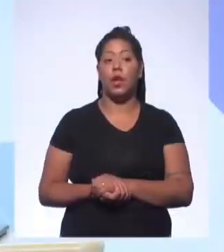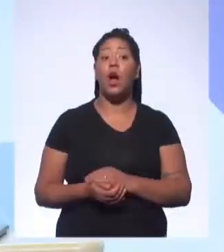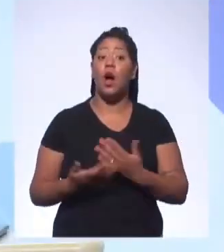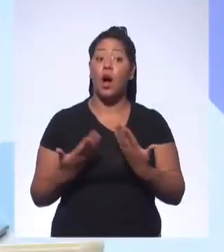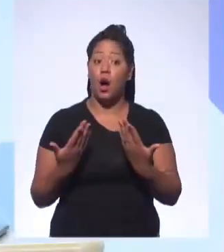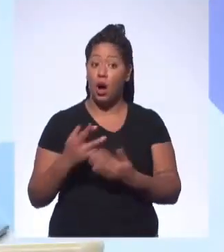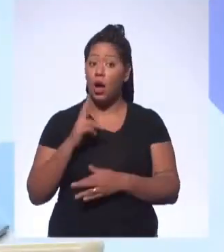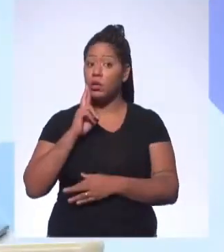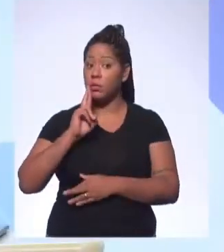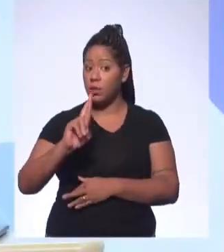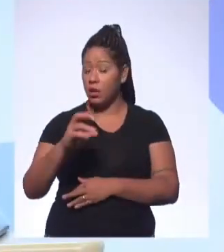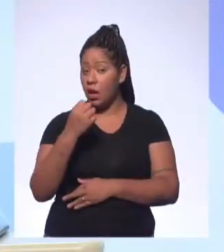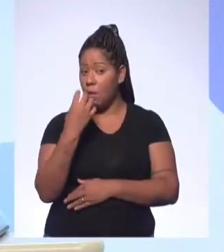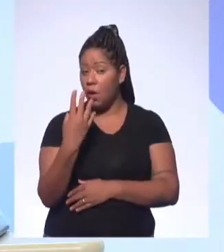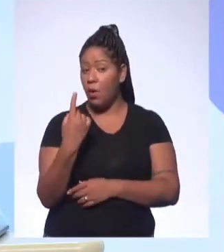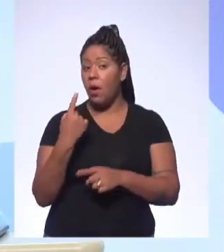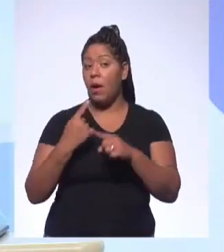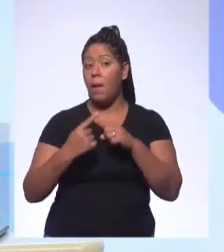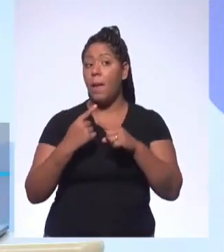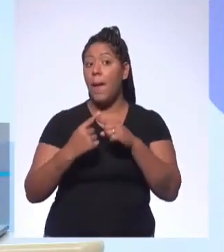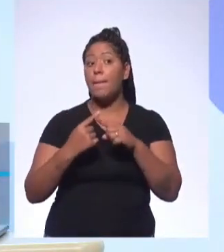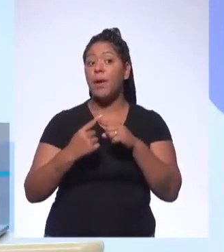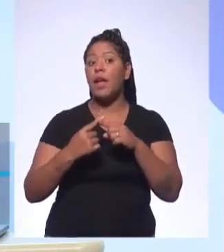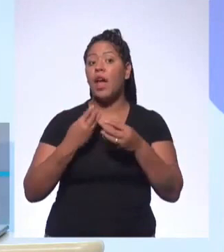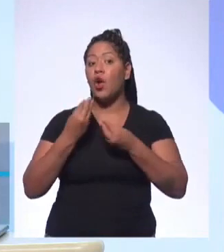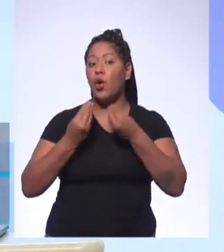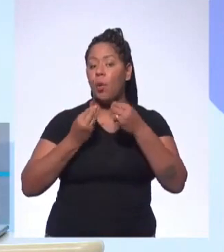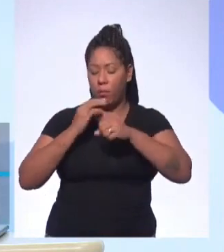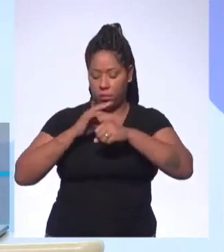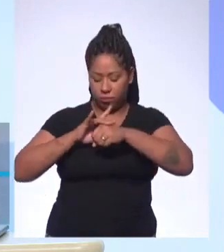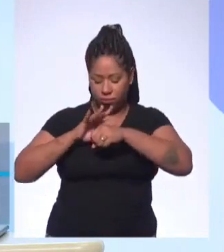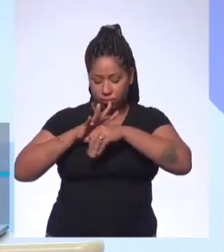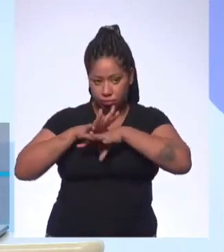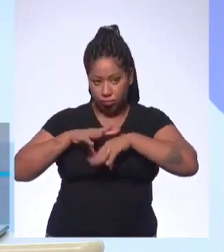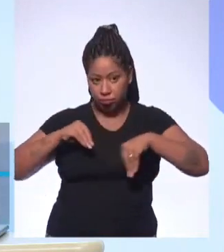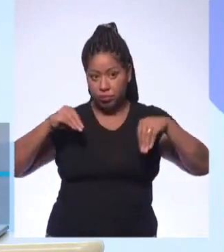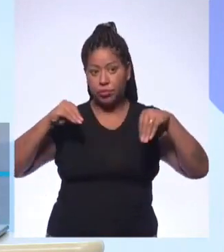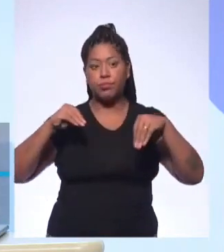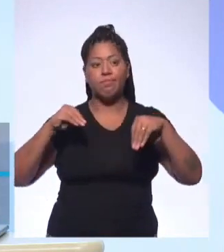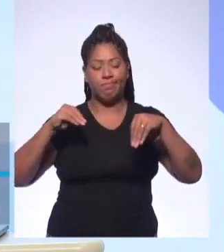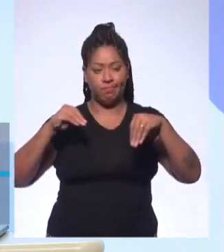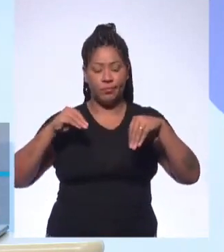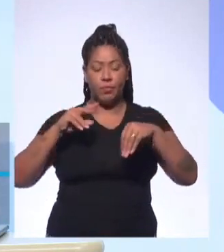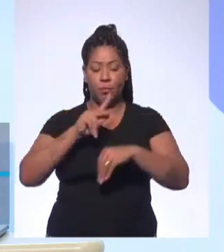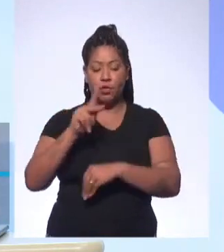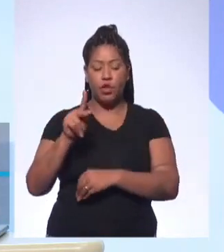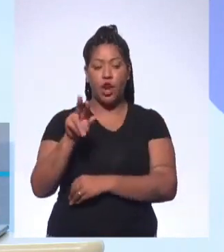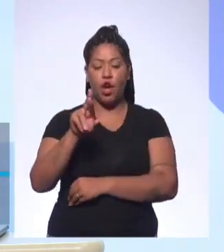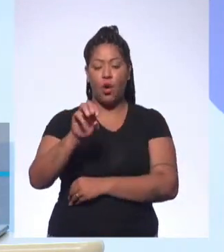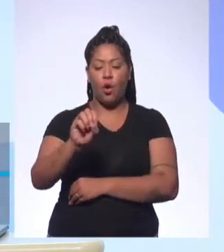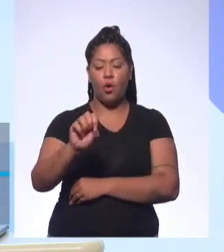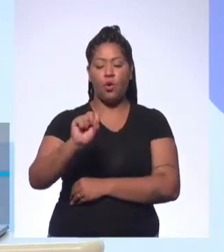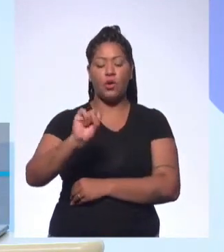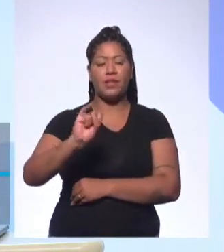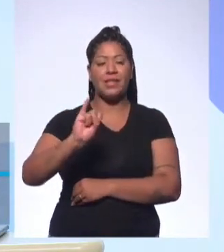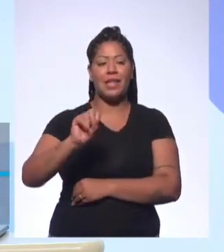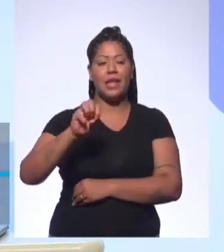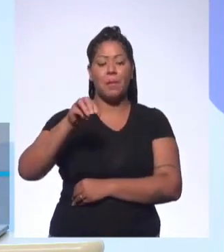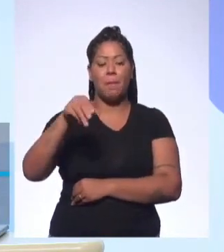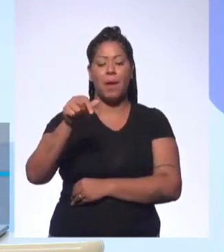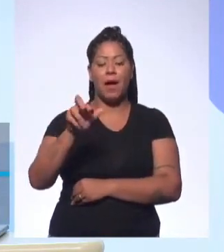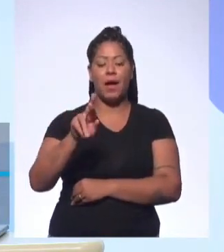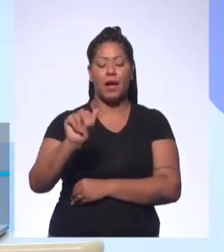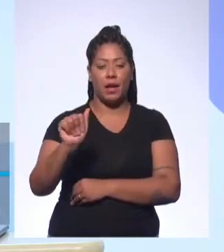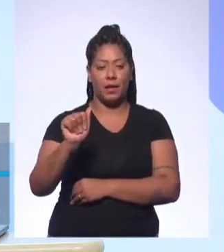Ó, uma boa resposta aqui é para definir o tratamento, né? Que a professora Rosimari que colocou aqui como contribuição.